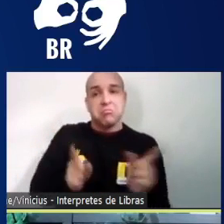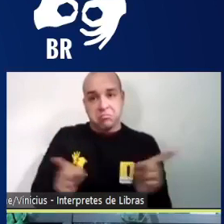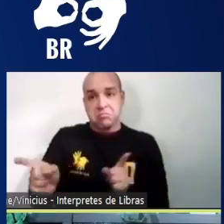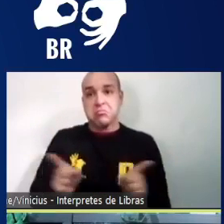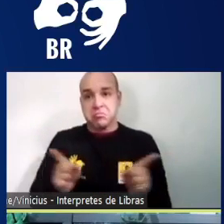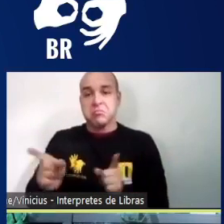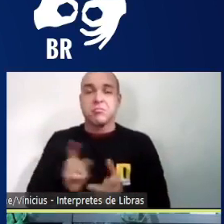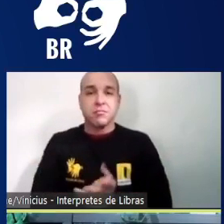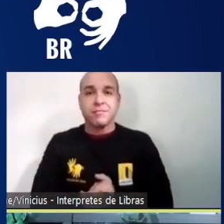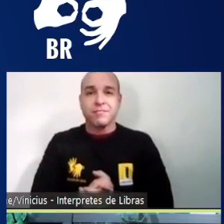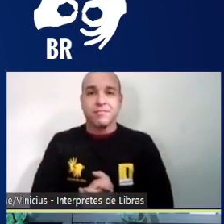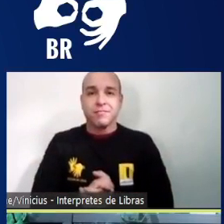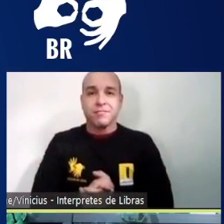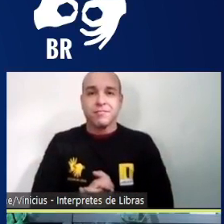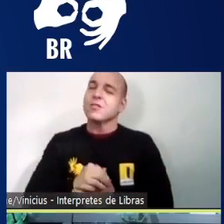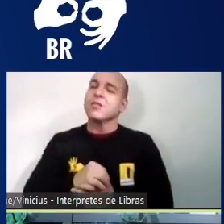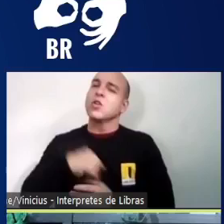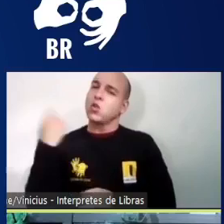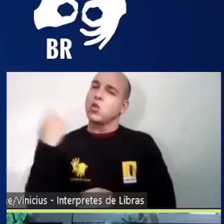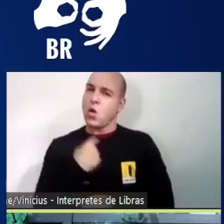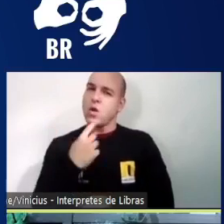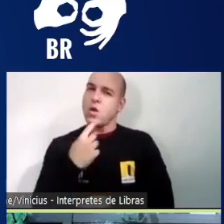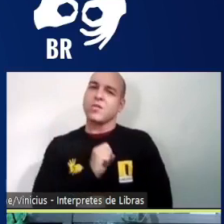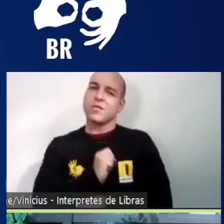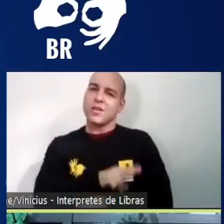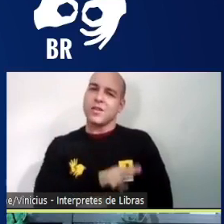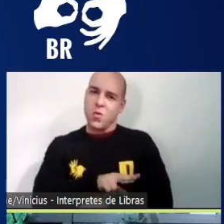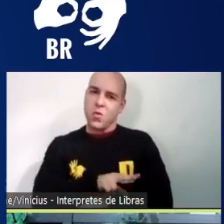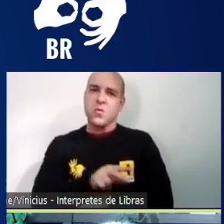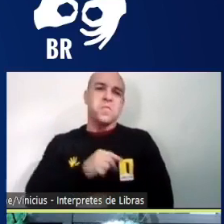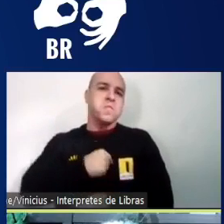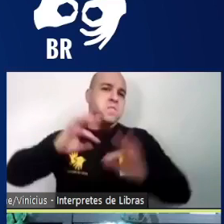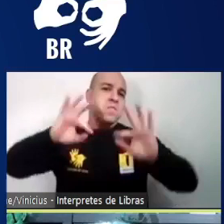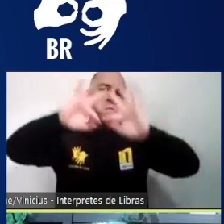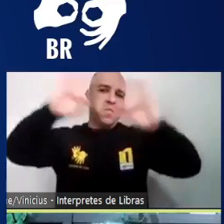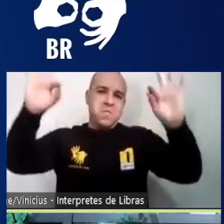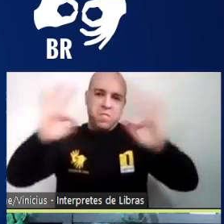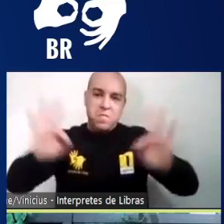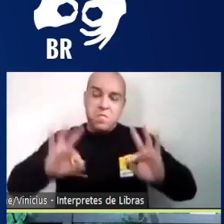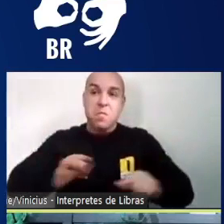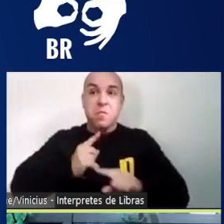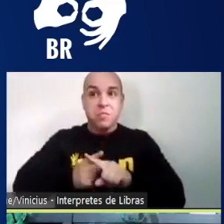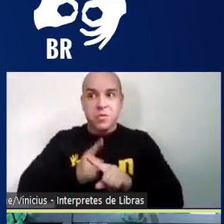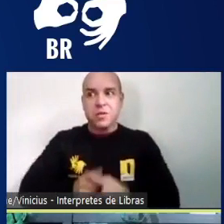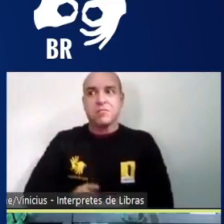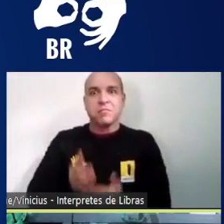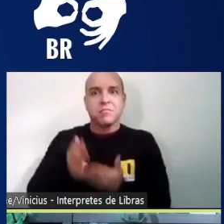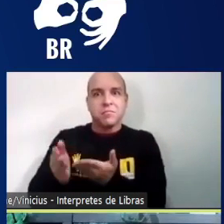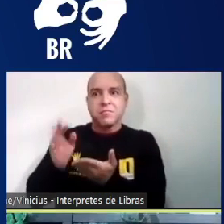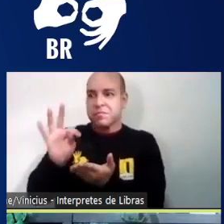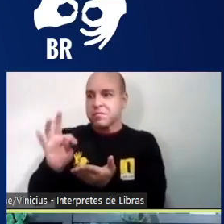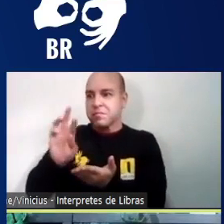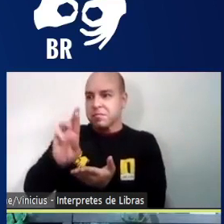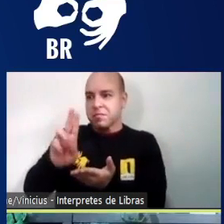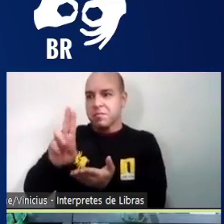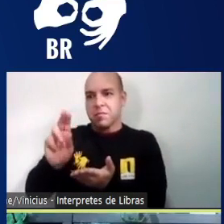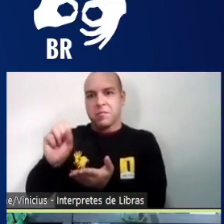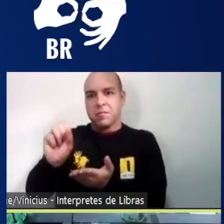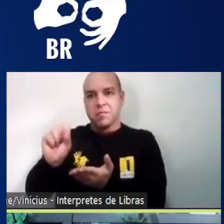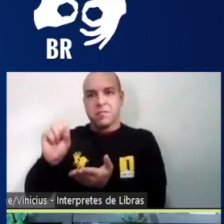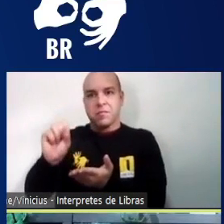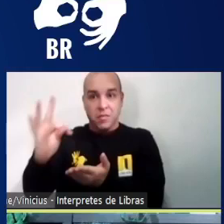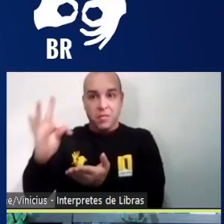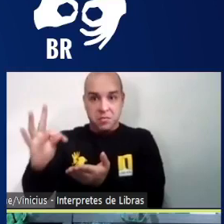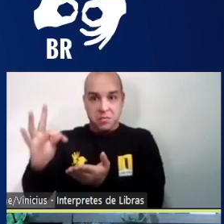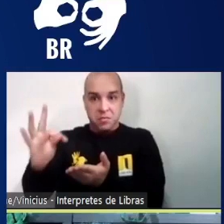honra ter tido essa confiança por parte da Trust de poder estar trabalhando com este